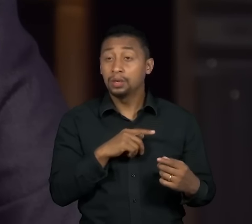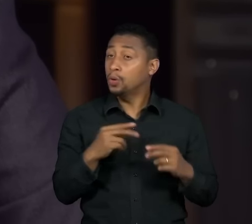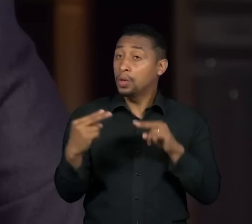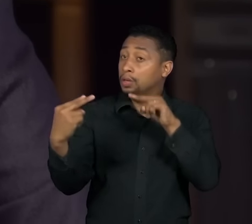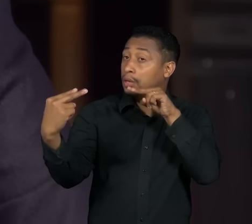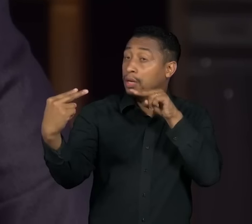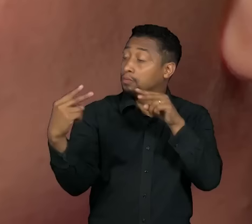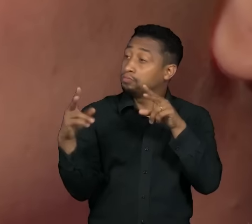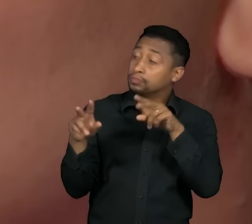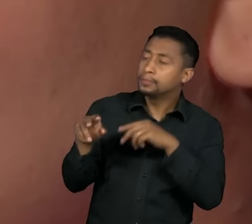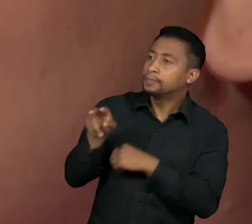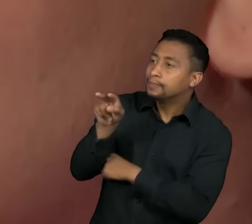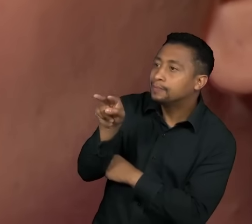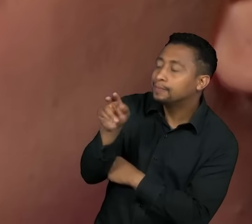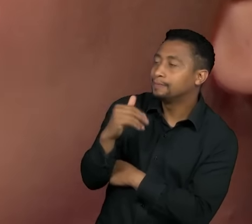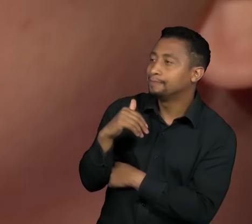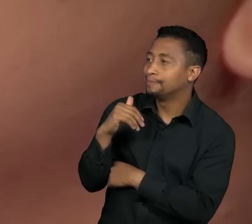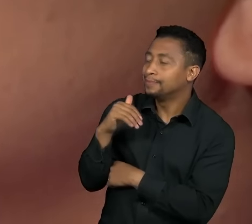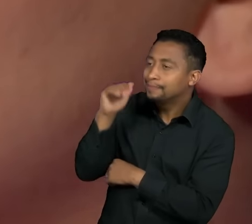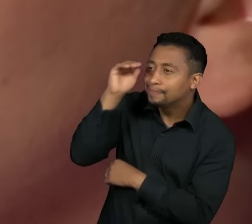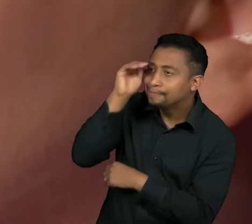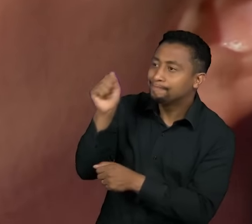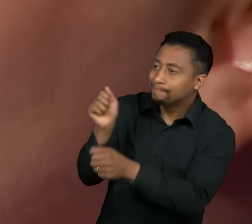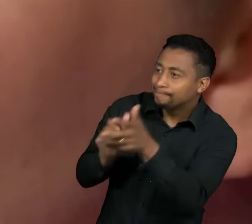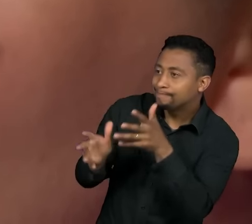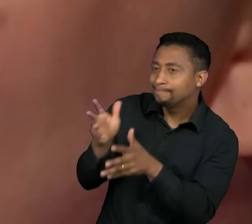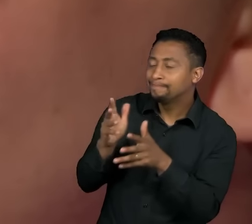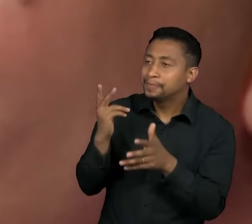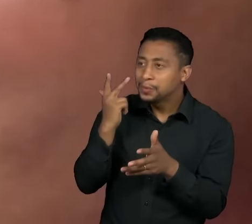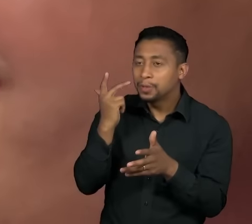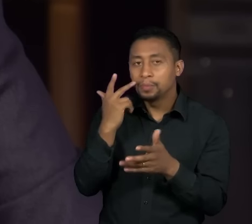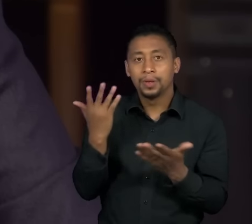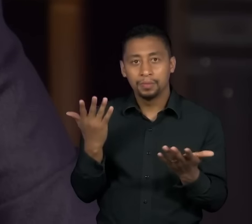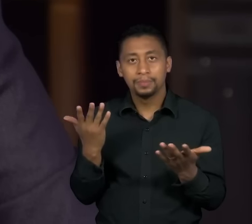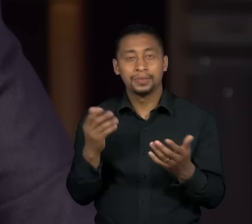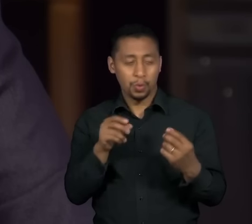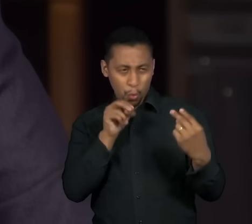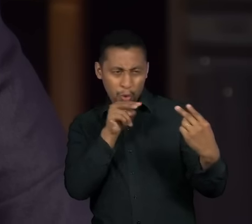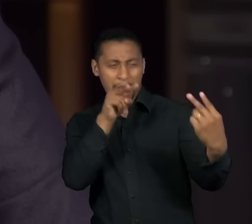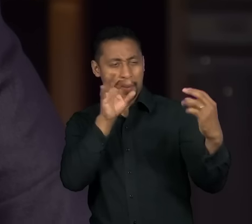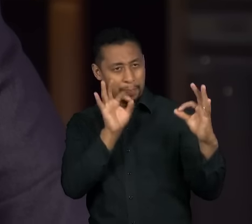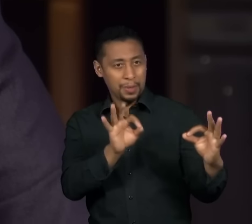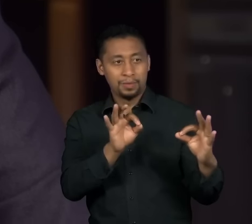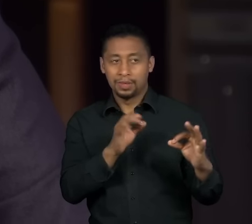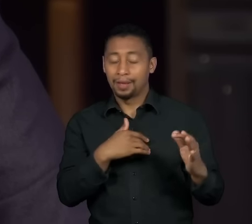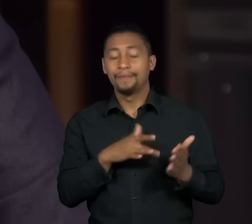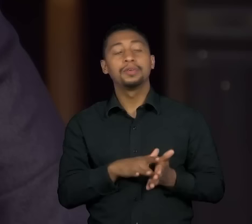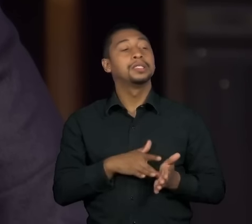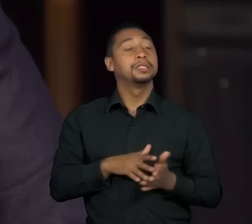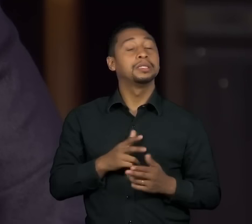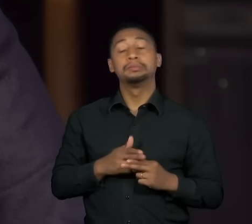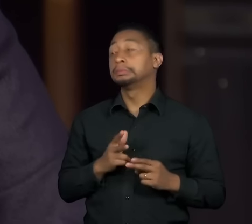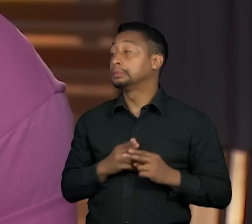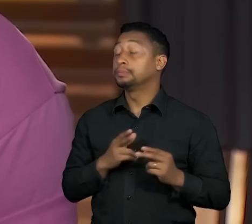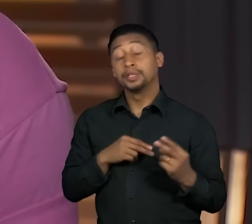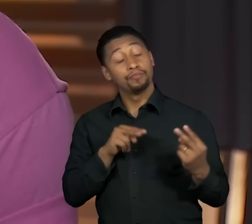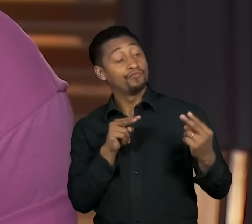né? Escutar, ter ouvidos de escutar e olhos de ver. Né? Não é fingir, não é fazer campanha.